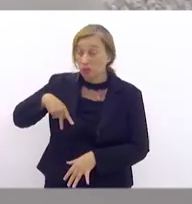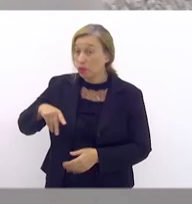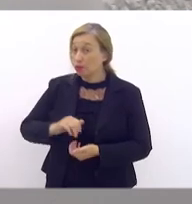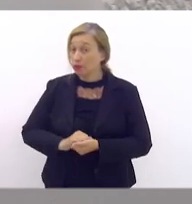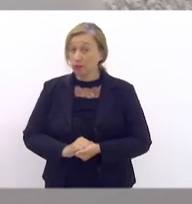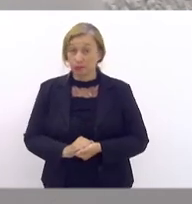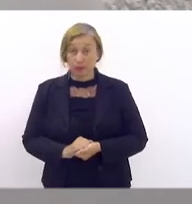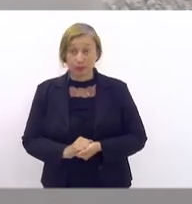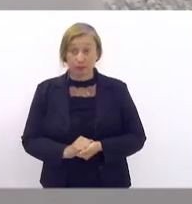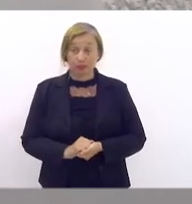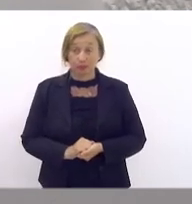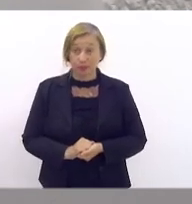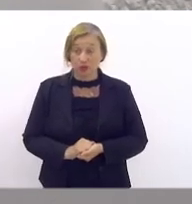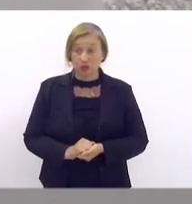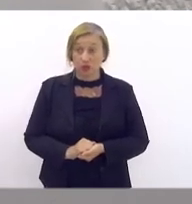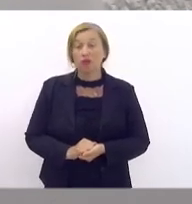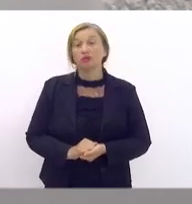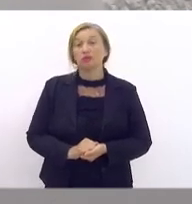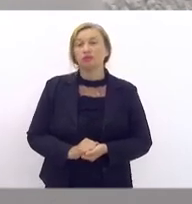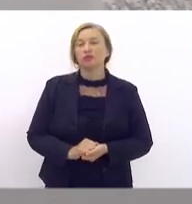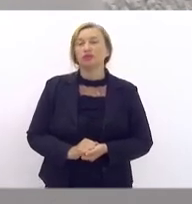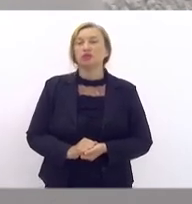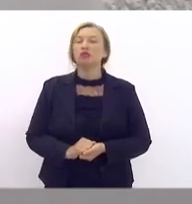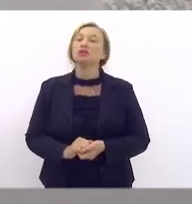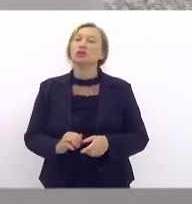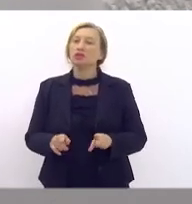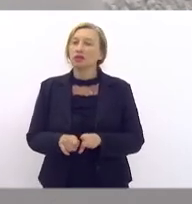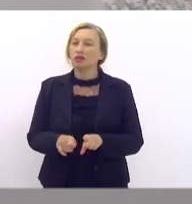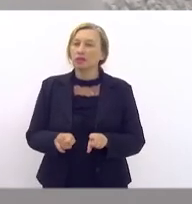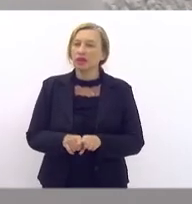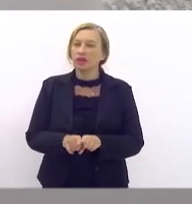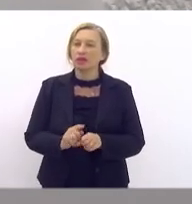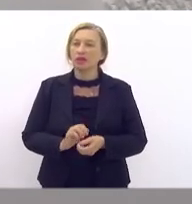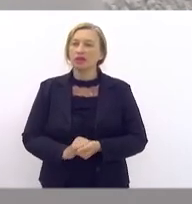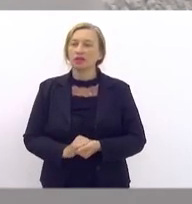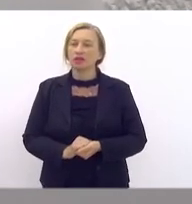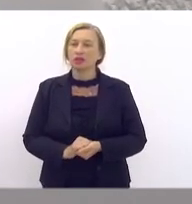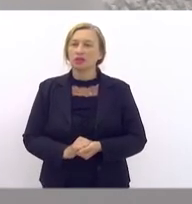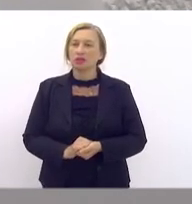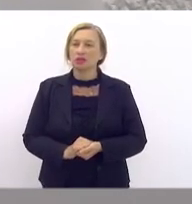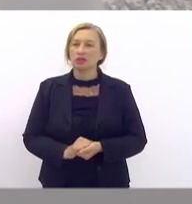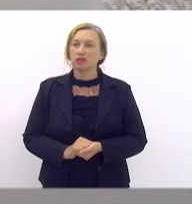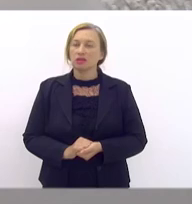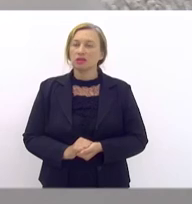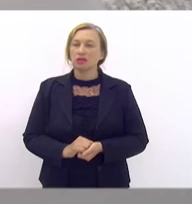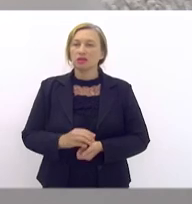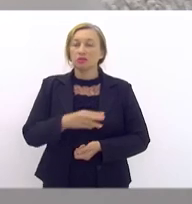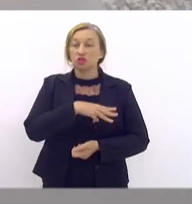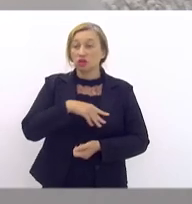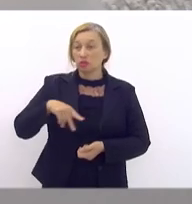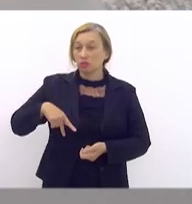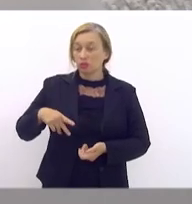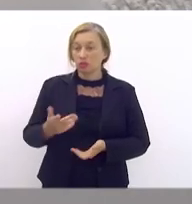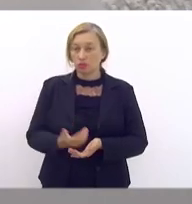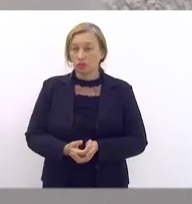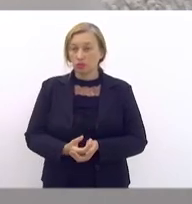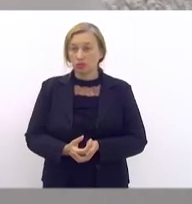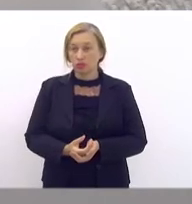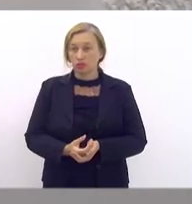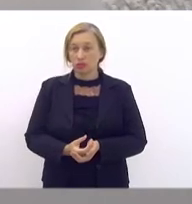referendado por um Juiz de Direito e ele é referendado até nas segundas instâncias por uma câmara de